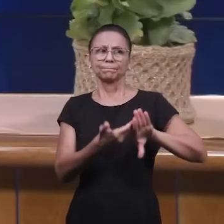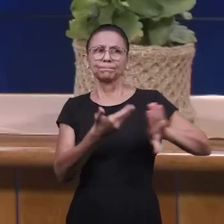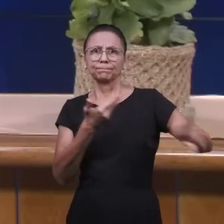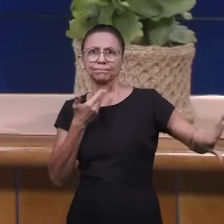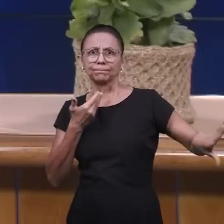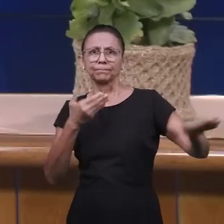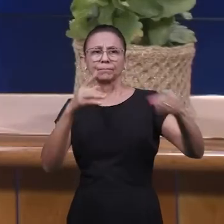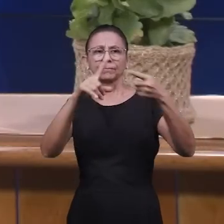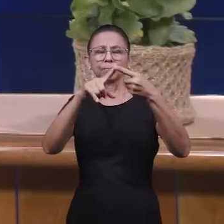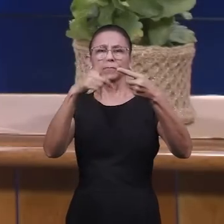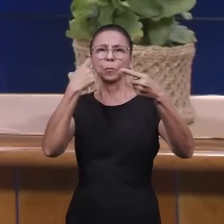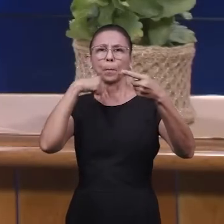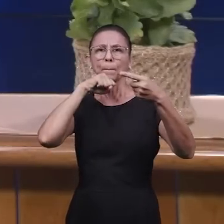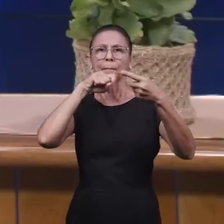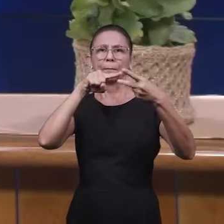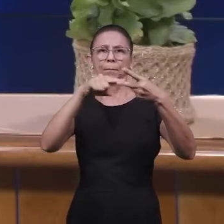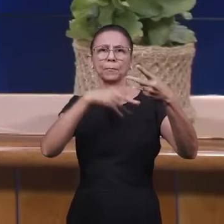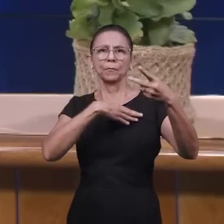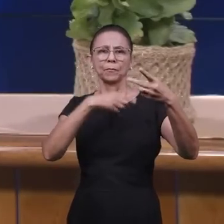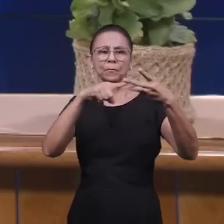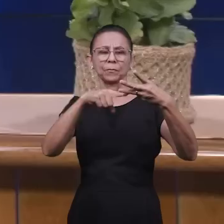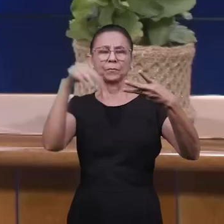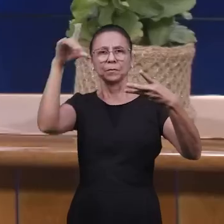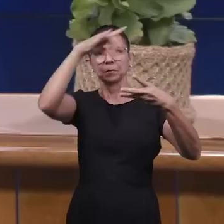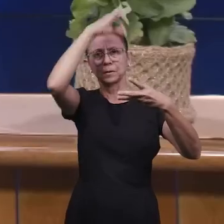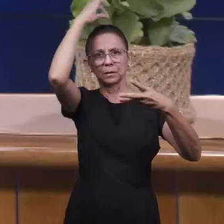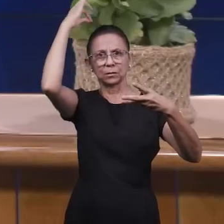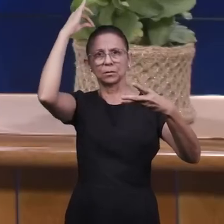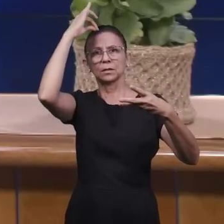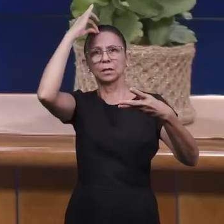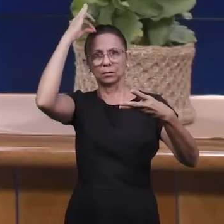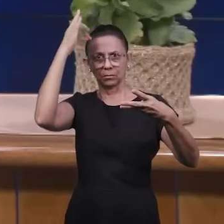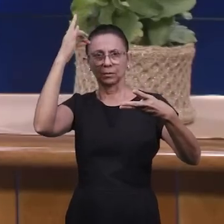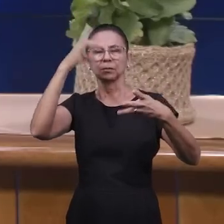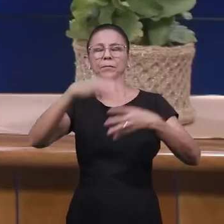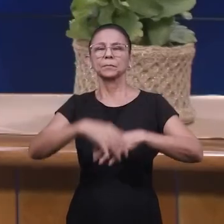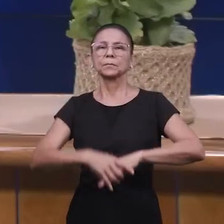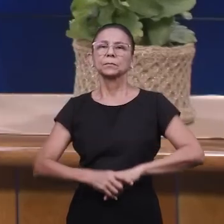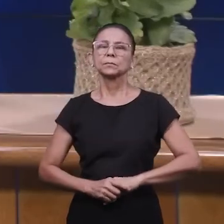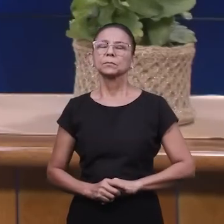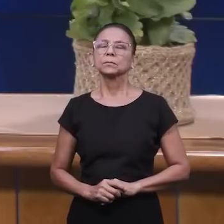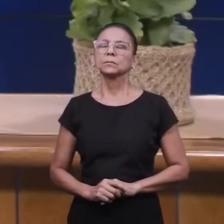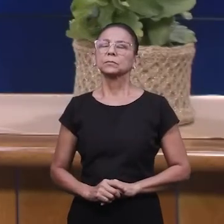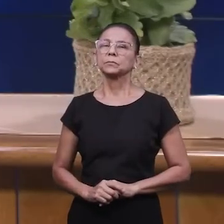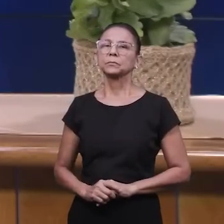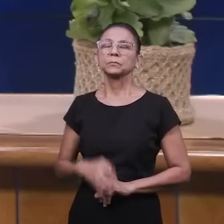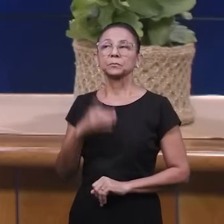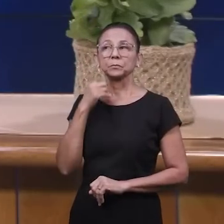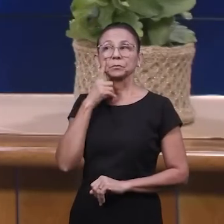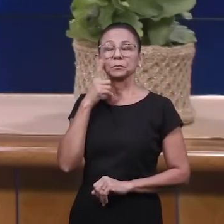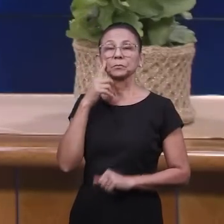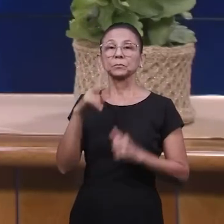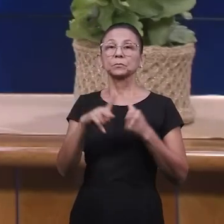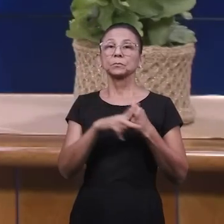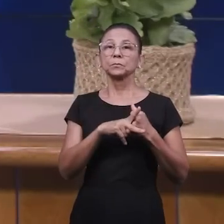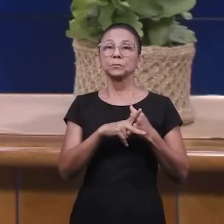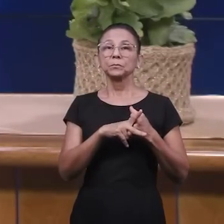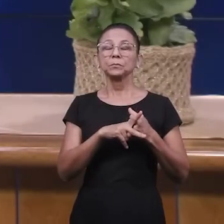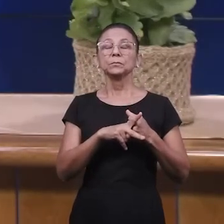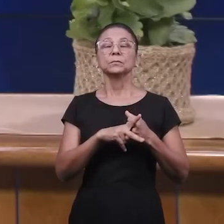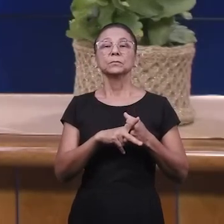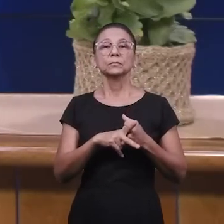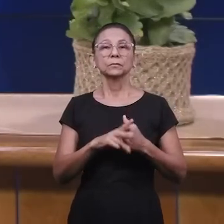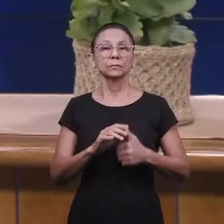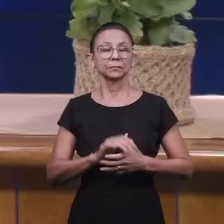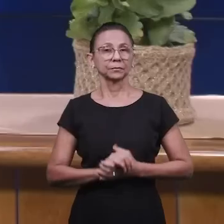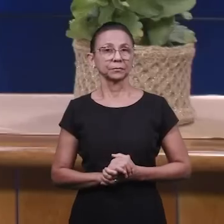Salvação se perde? Porque, segundo o conceito, né, tradicional, salvação, uma vez salvo, salvo